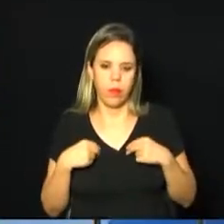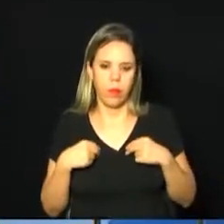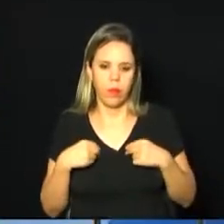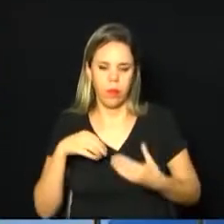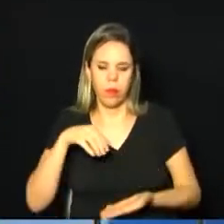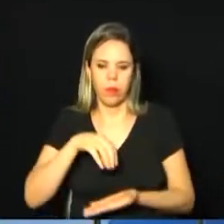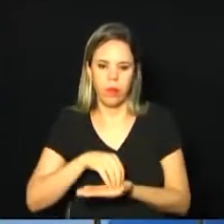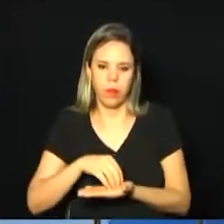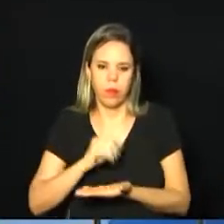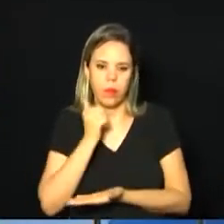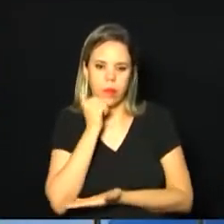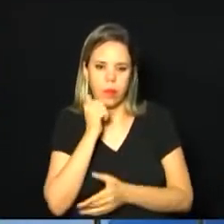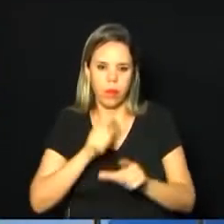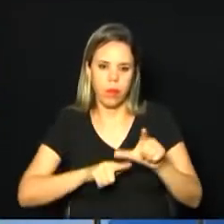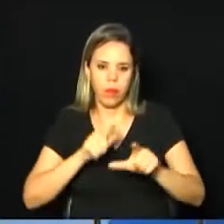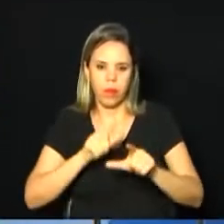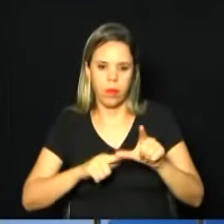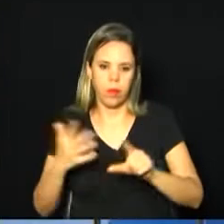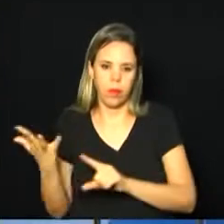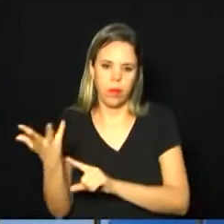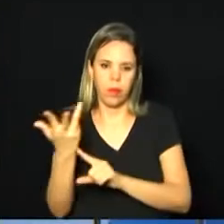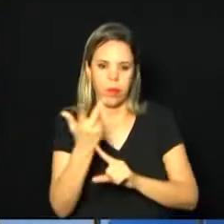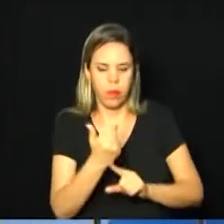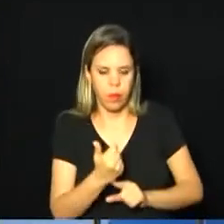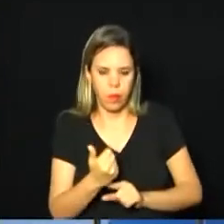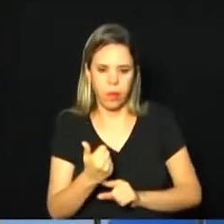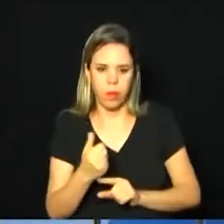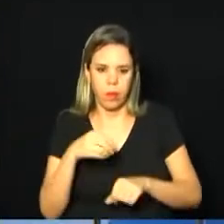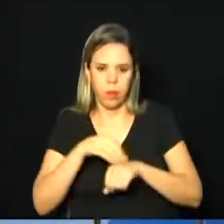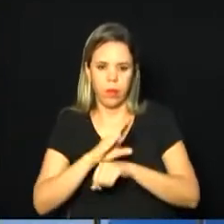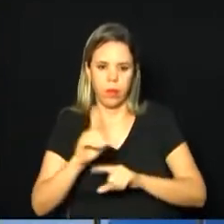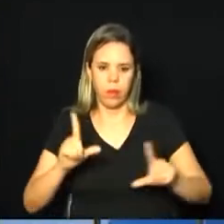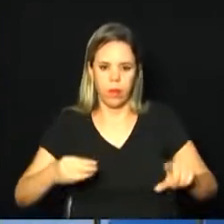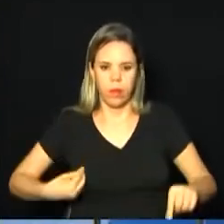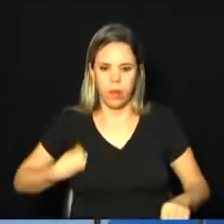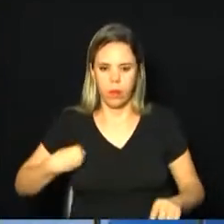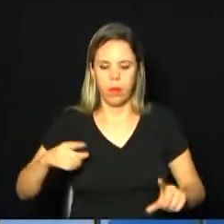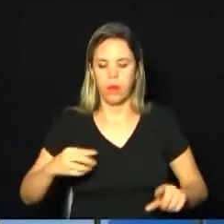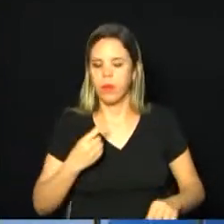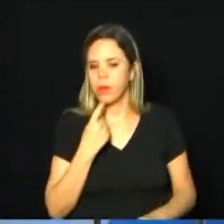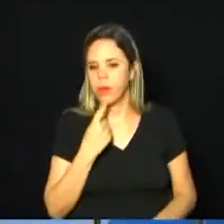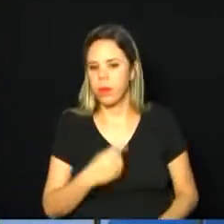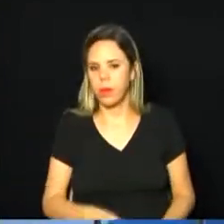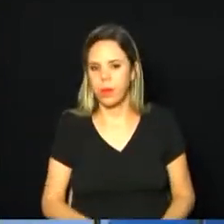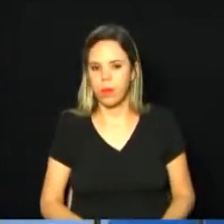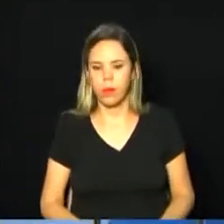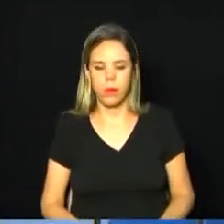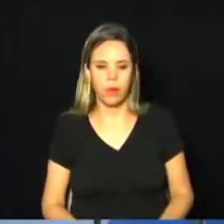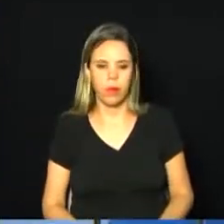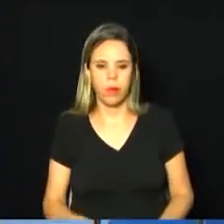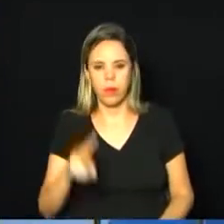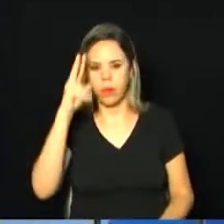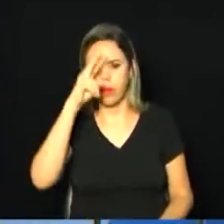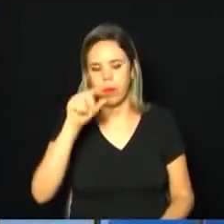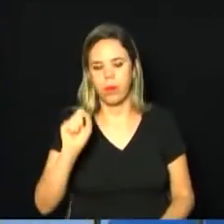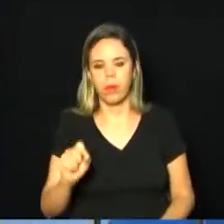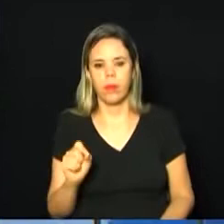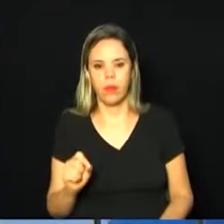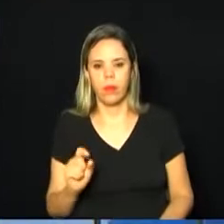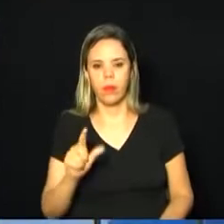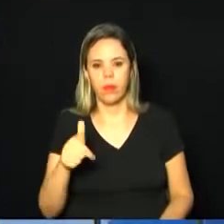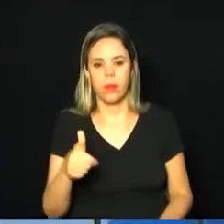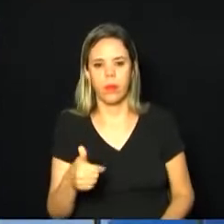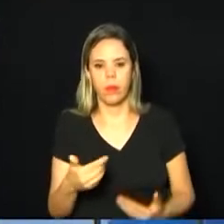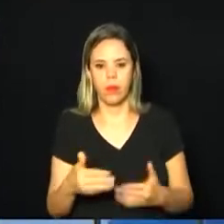centro de ciências letras e artes tudo com transmissão ao vivo aqui da TV Câmara Campinas Lembrando que